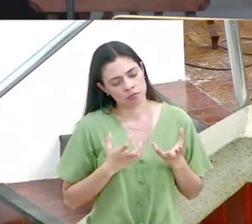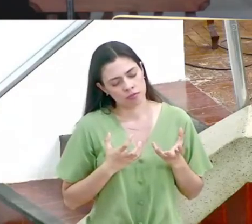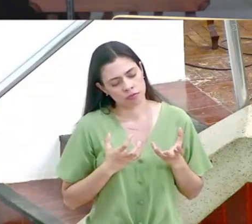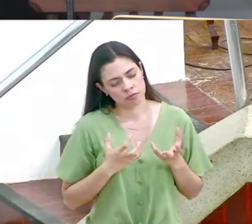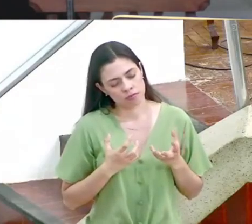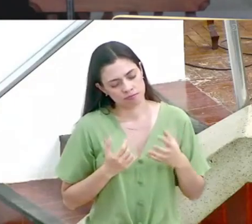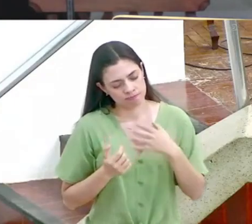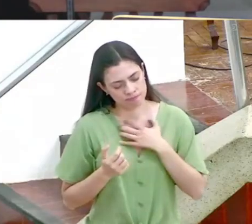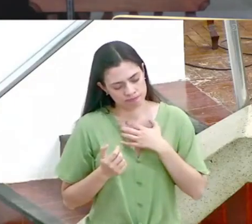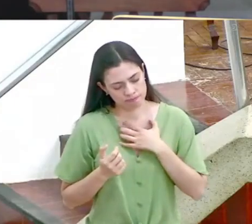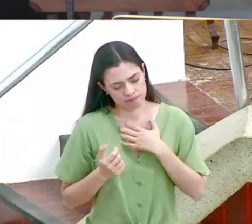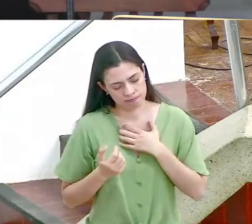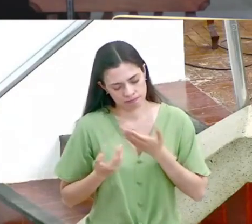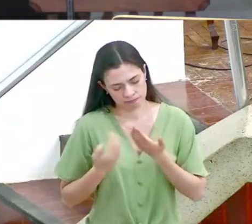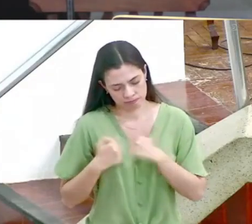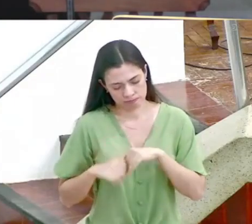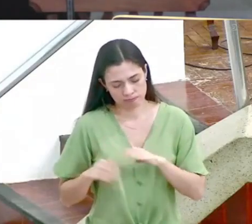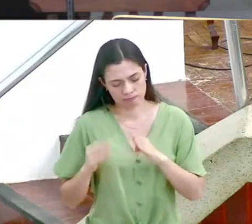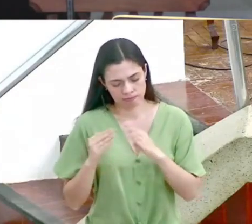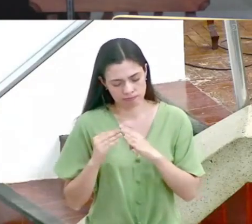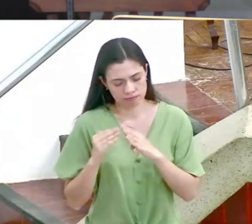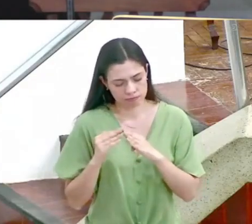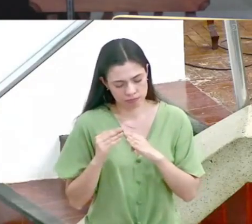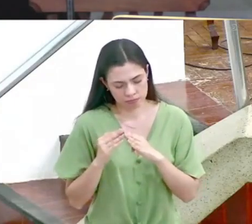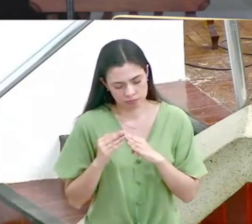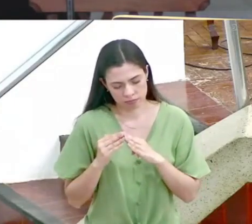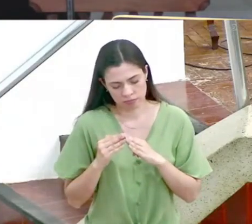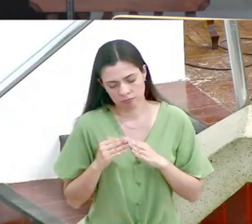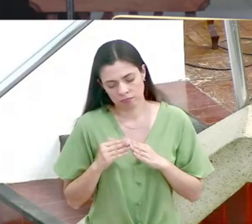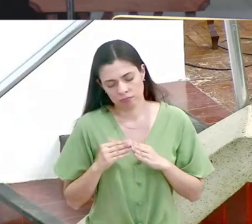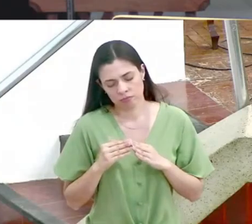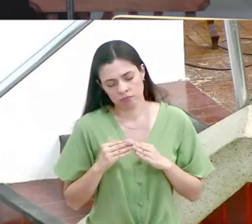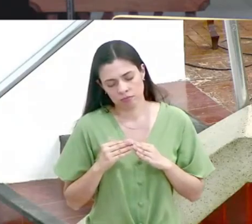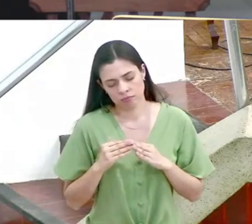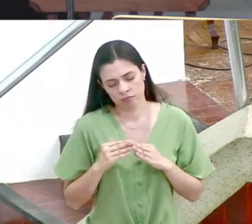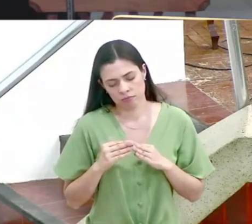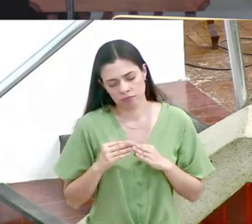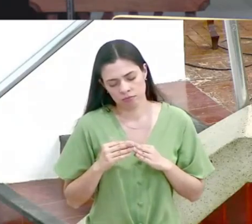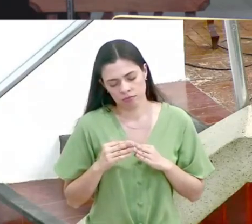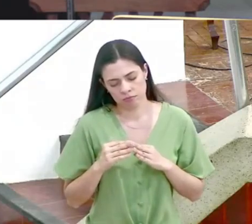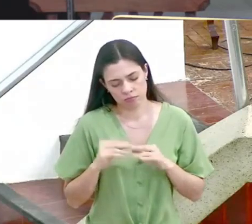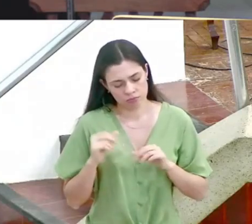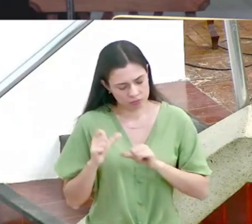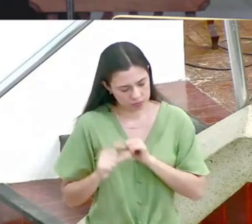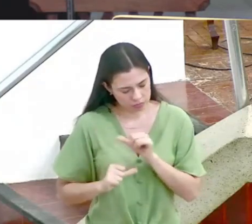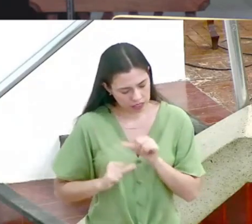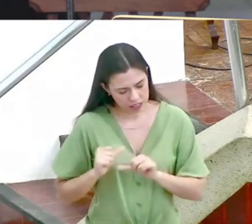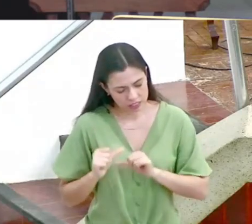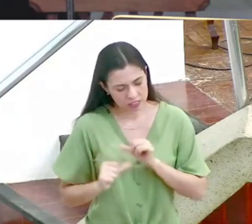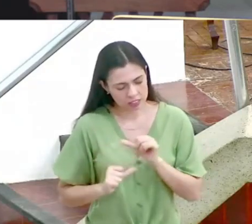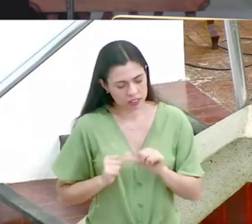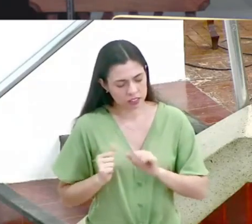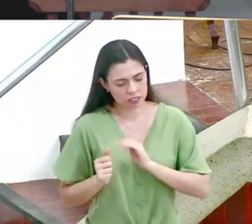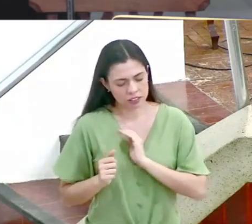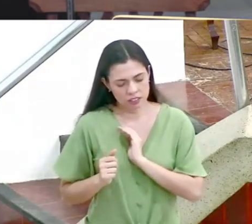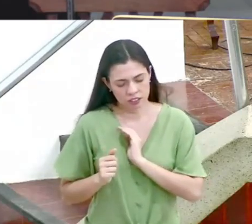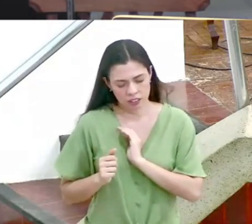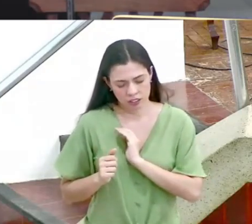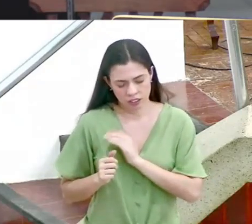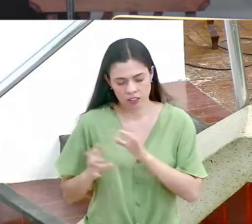diferença dentro dos nossos lares convertendo o coração de